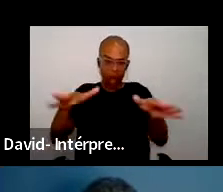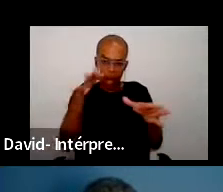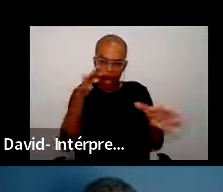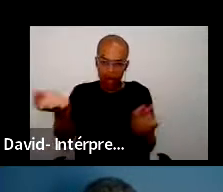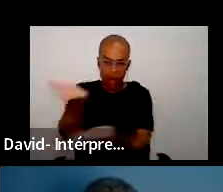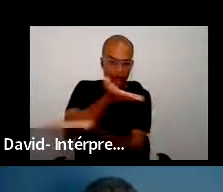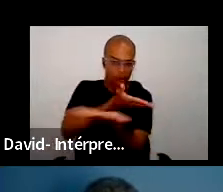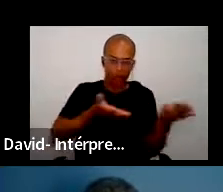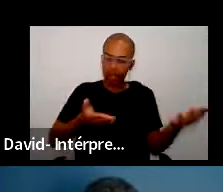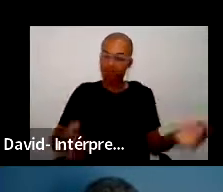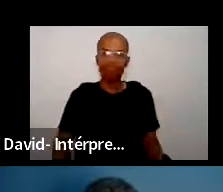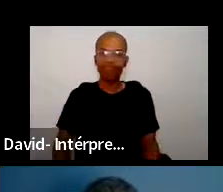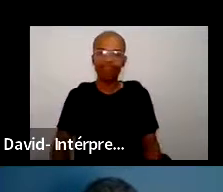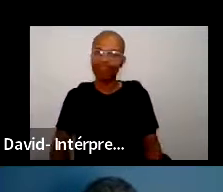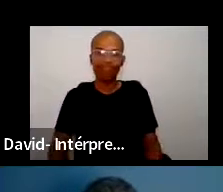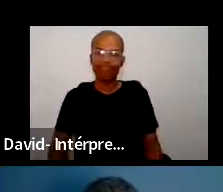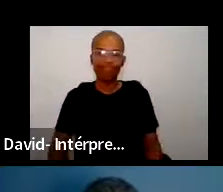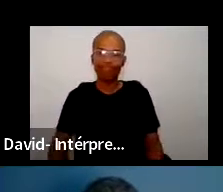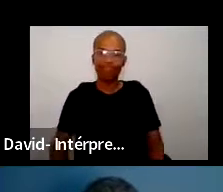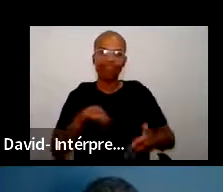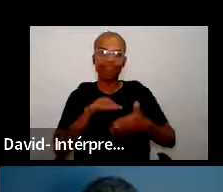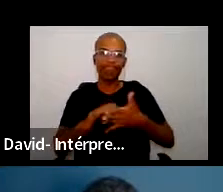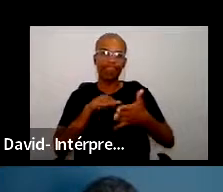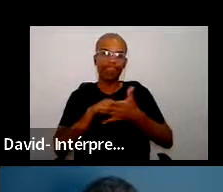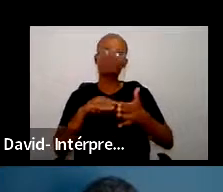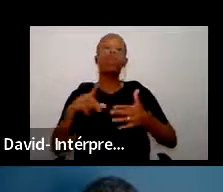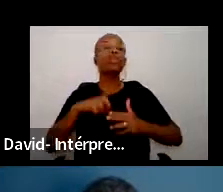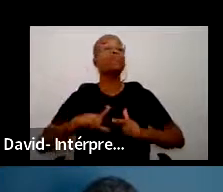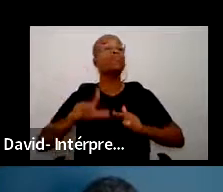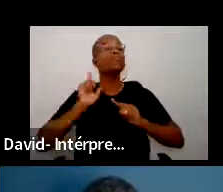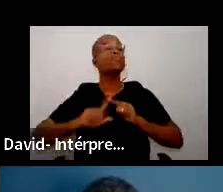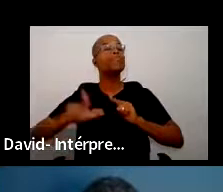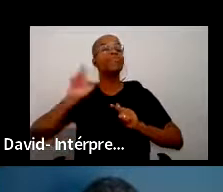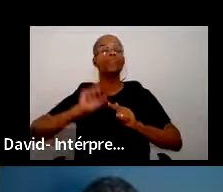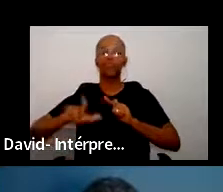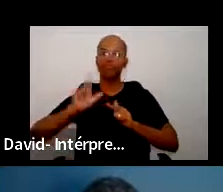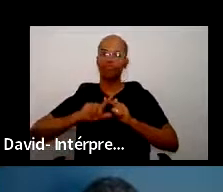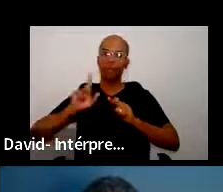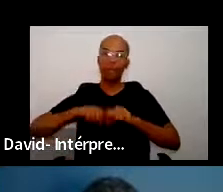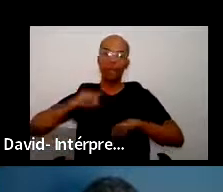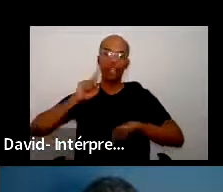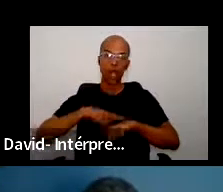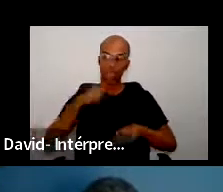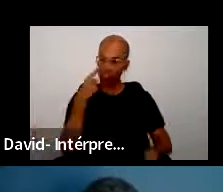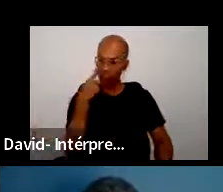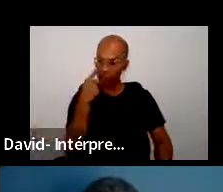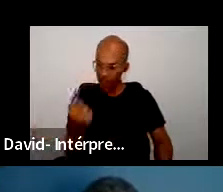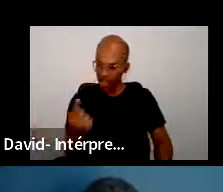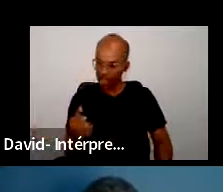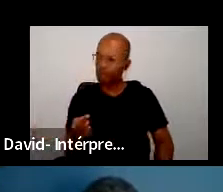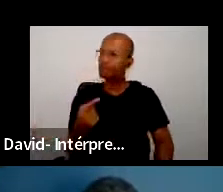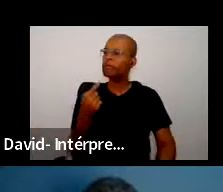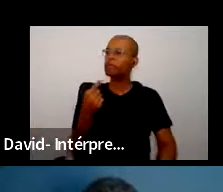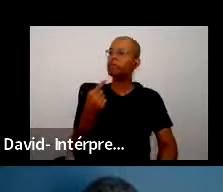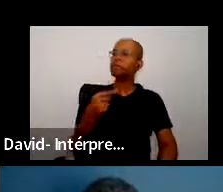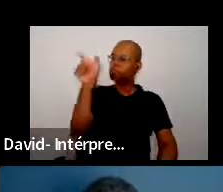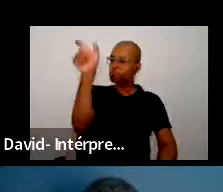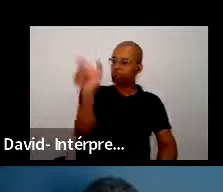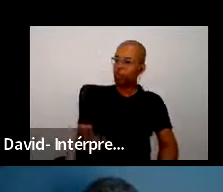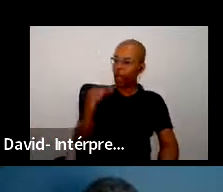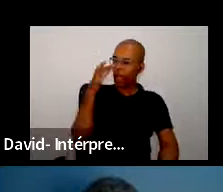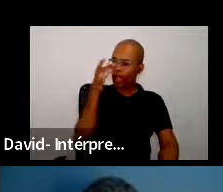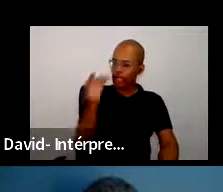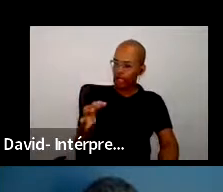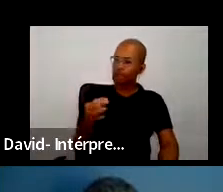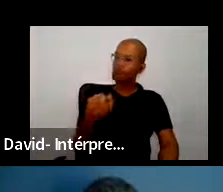tem uma problemática muito grande nessa parte de olhar para o outro, considerar o outro, o que o outro